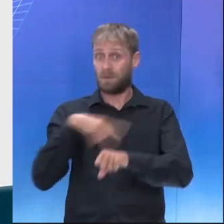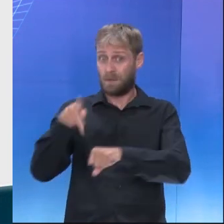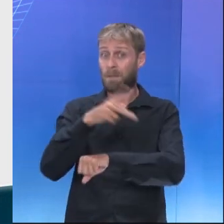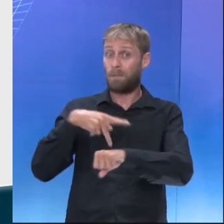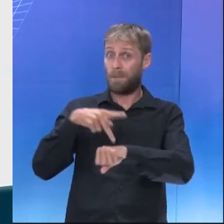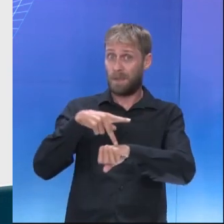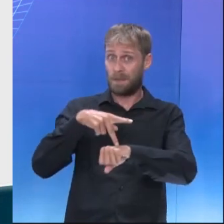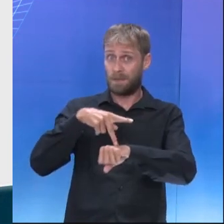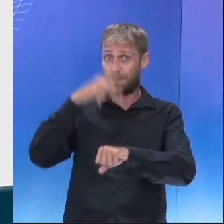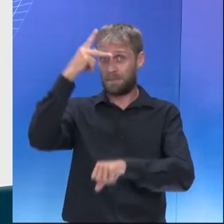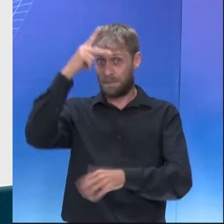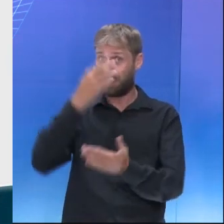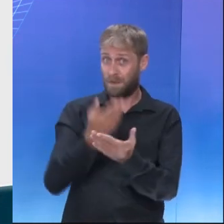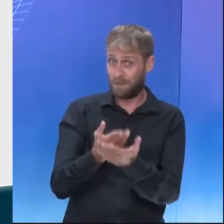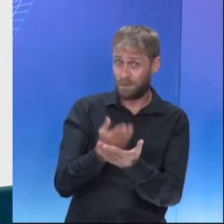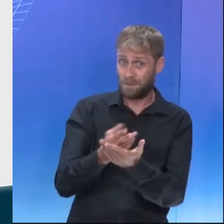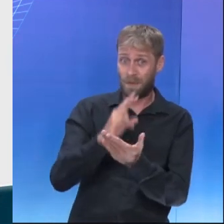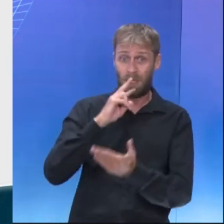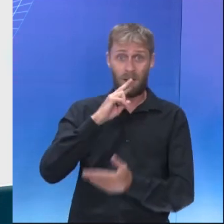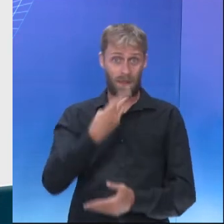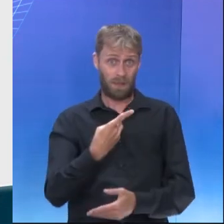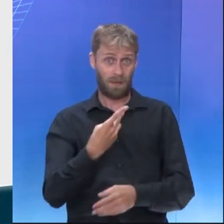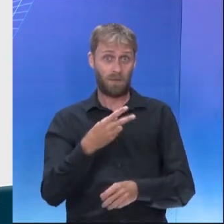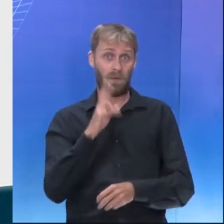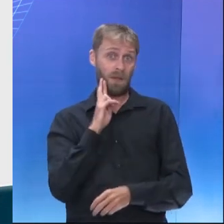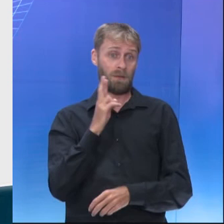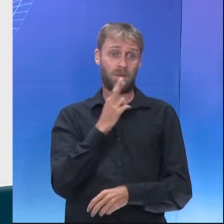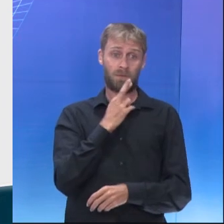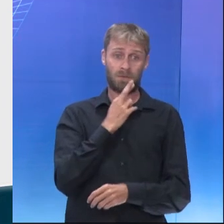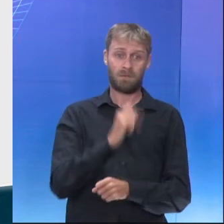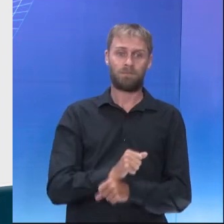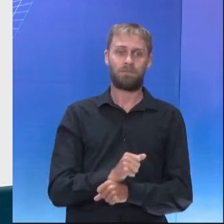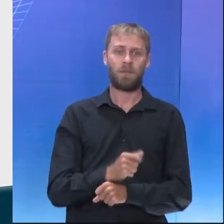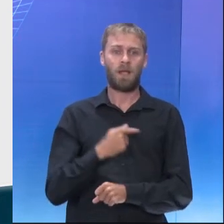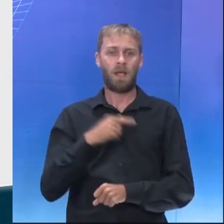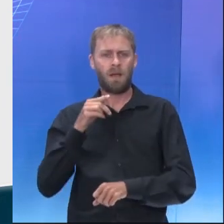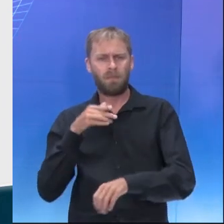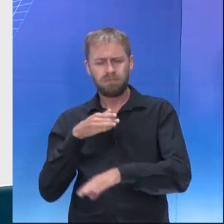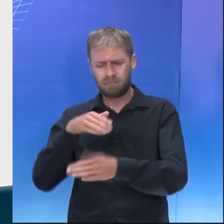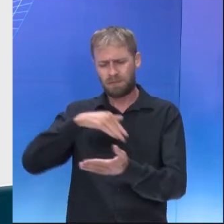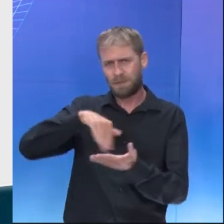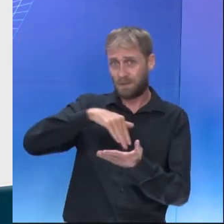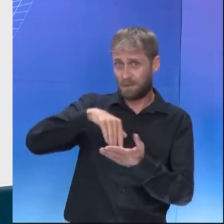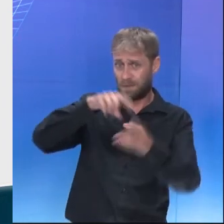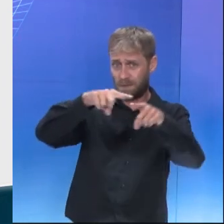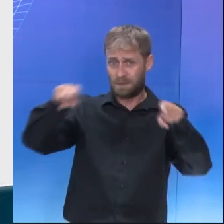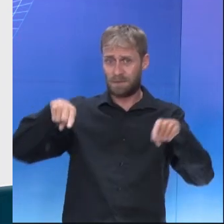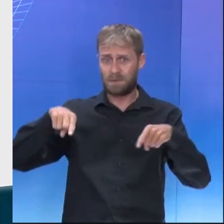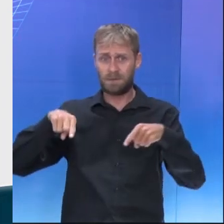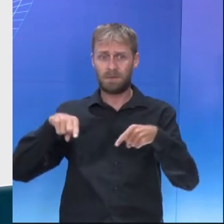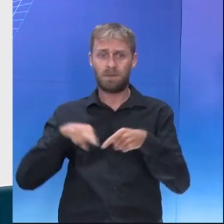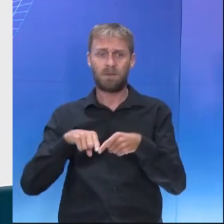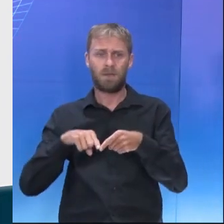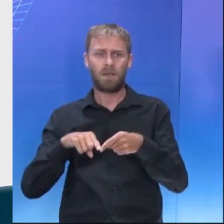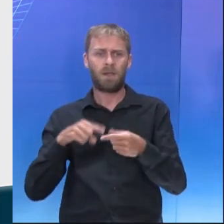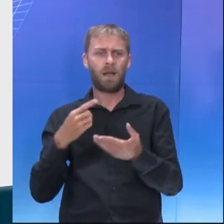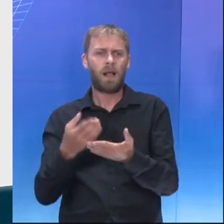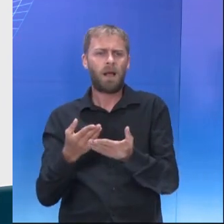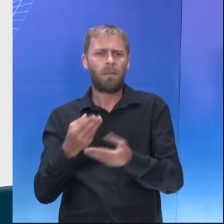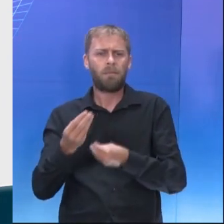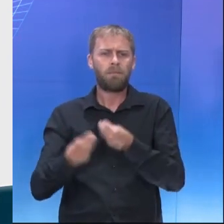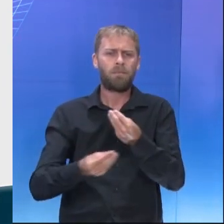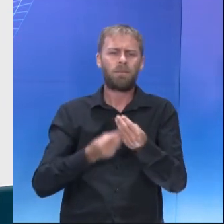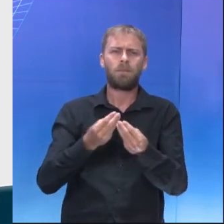Russian. Wow! I came to the office to solve the mystery of the missing keys.